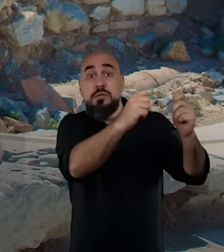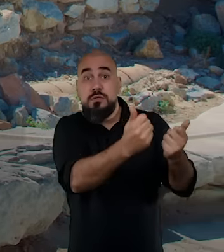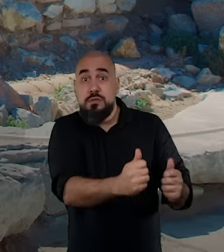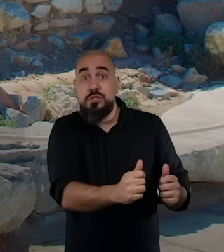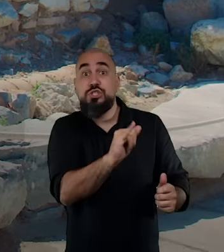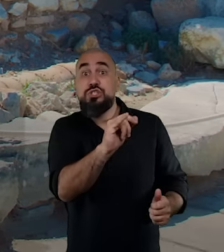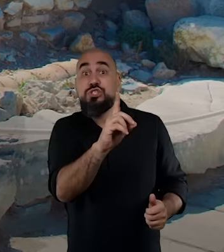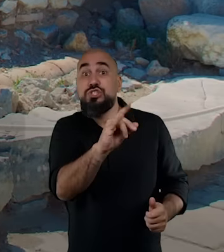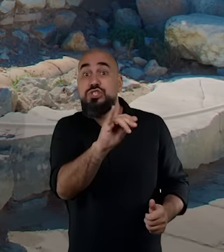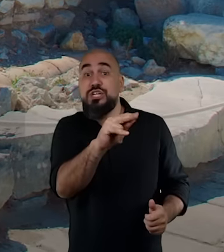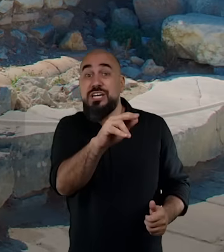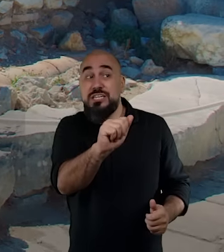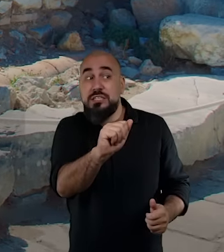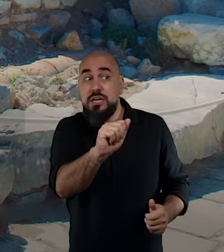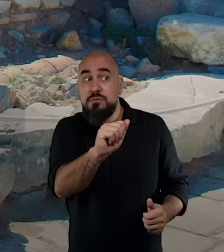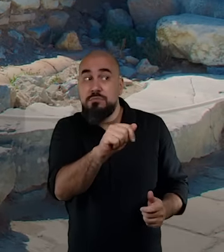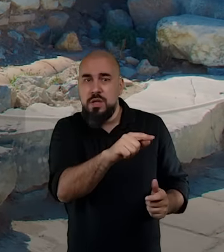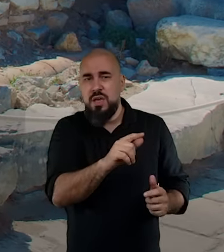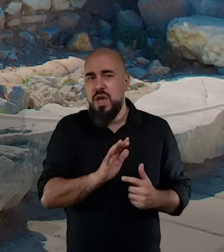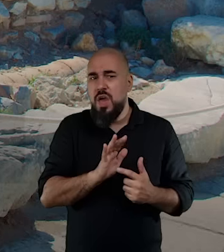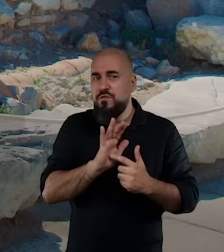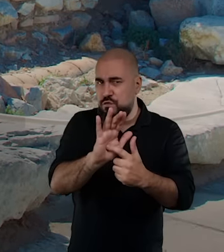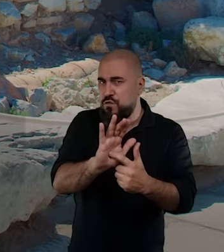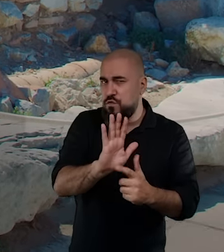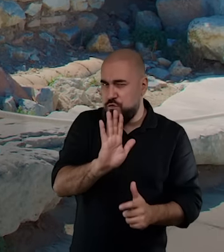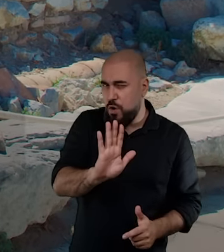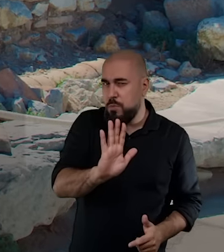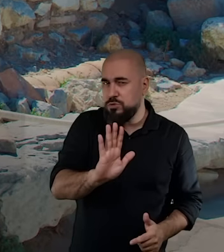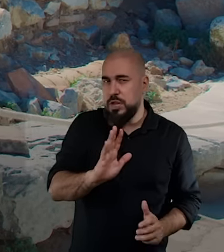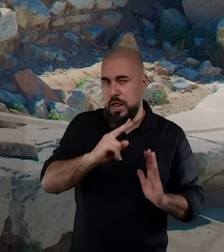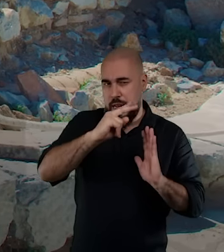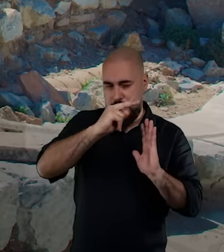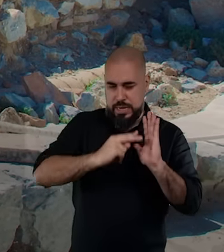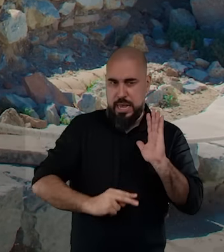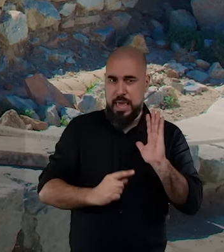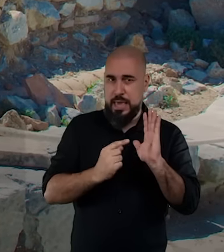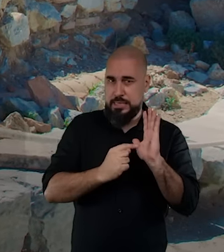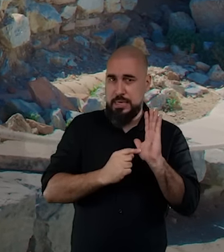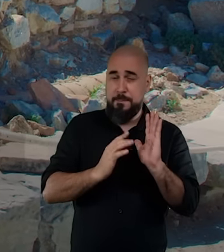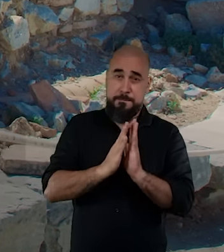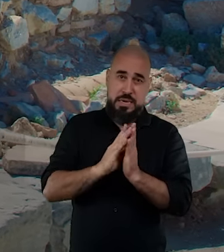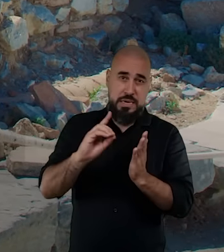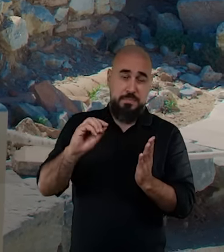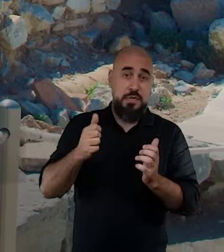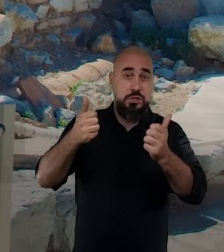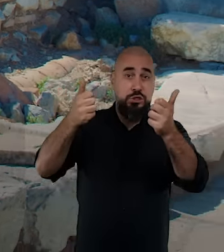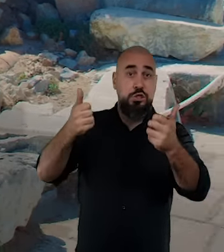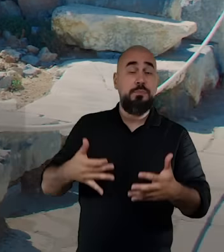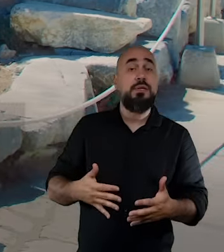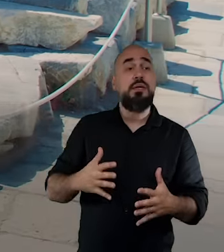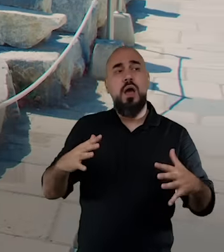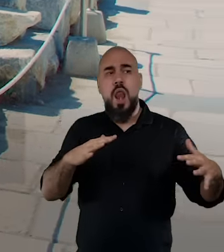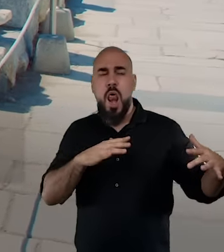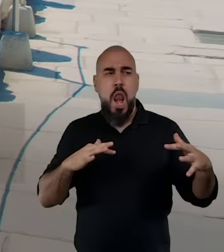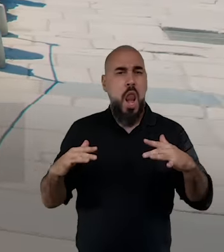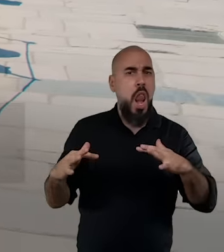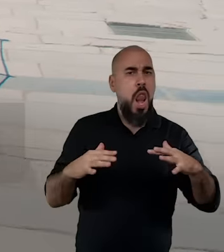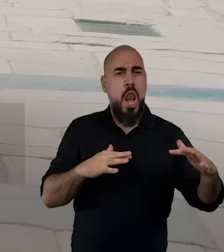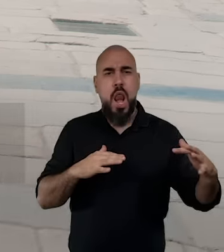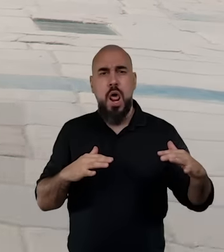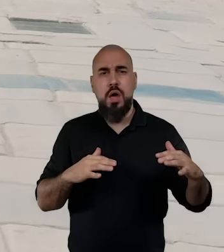ou Diana, que eu havia mencionado para vocês. Eu vou, inclusive, ler a passagem bíblica que menciona esse